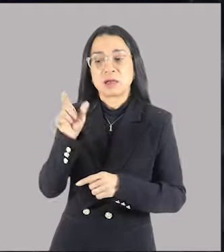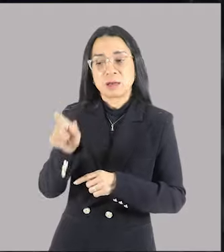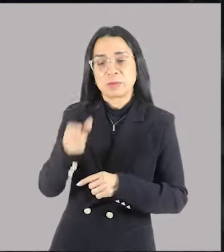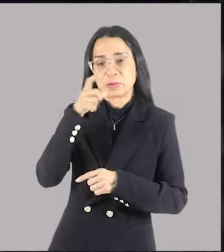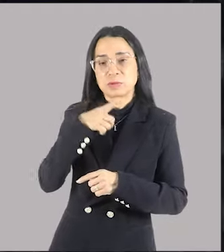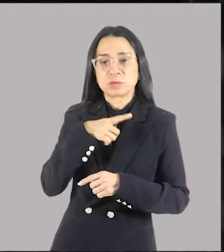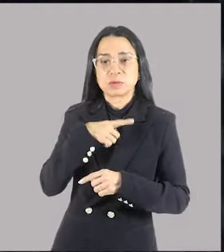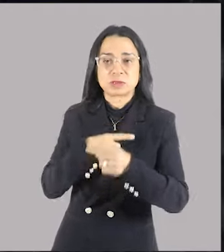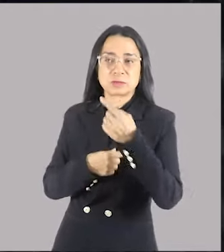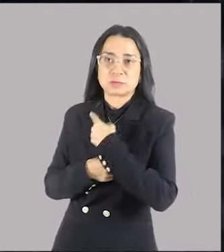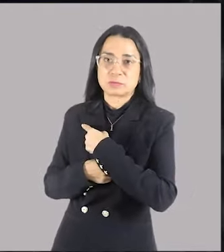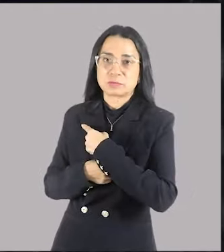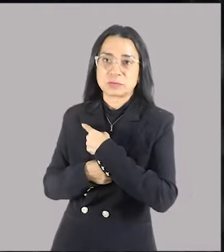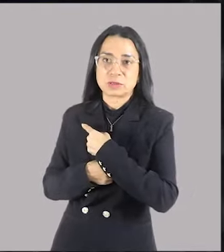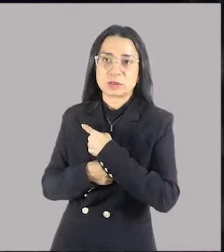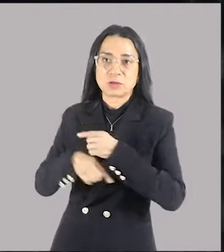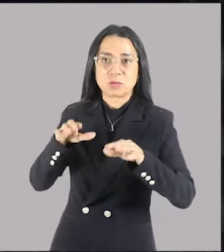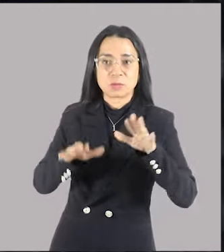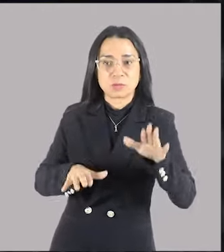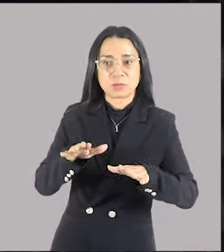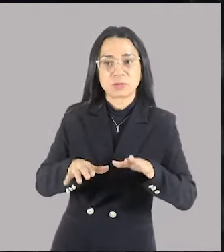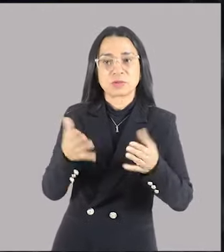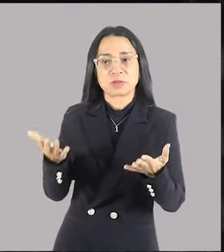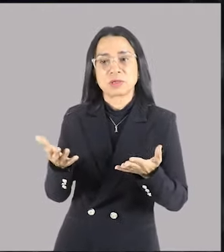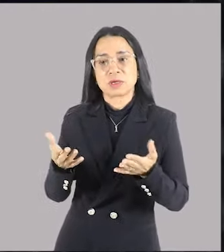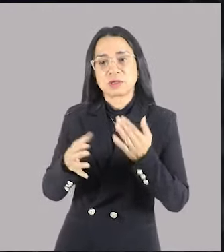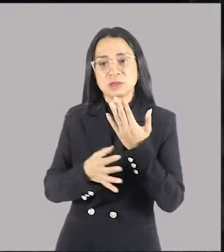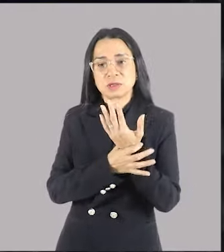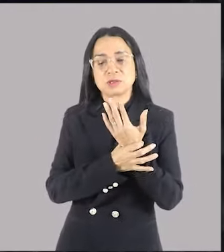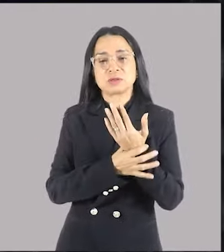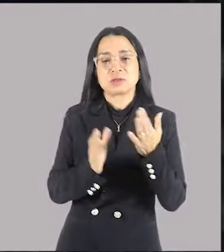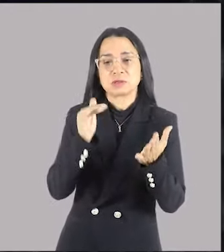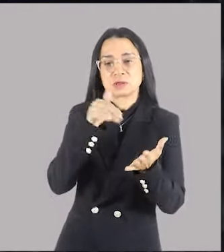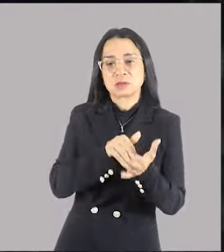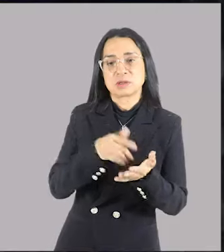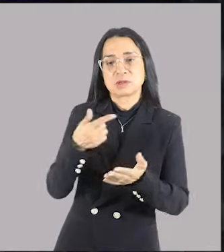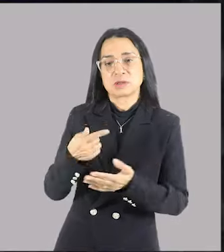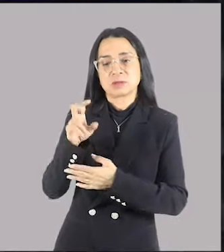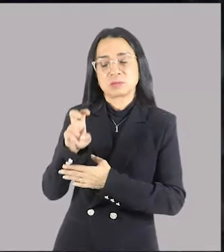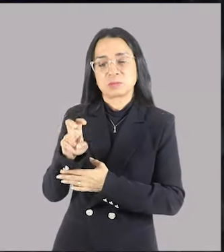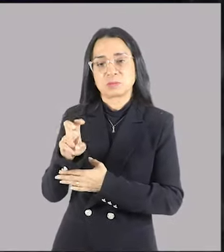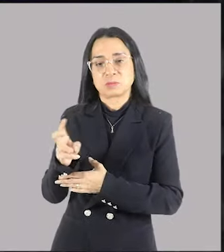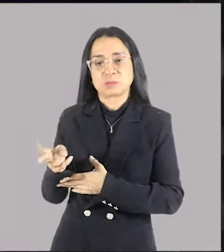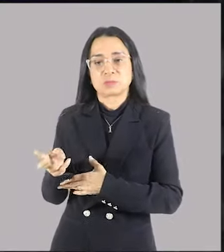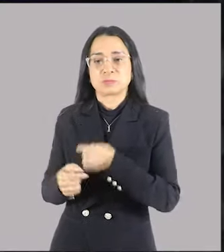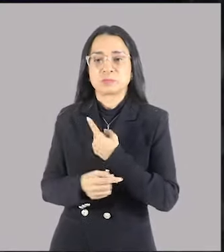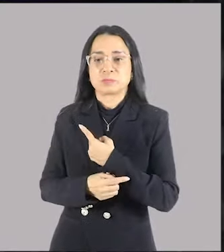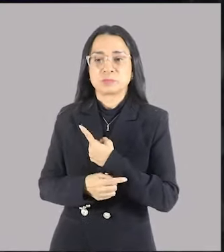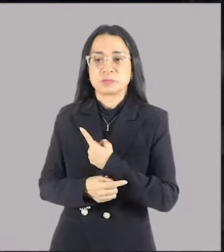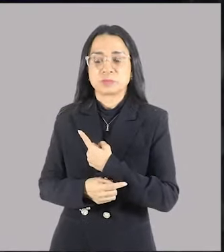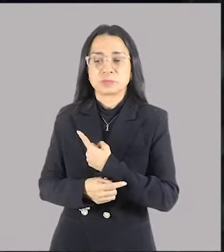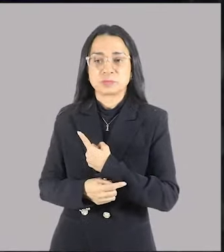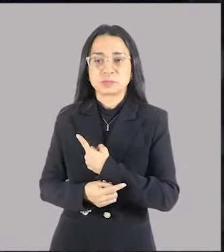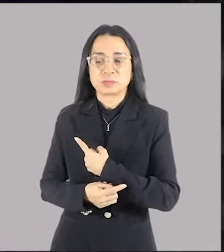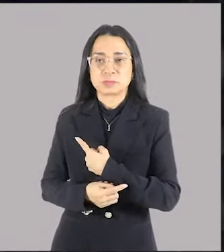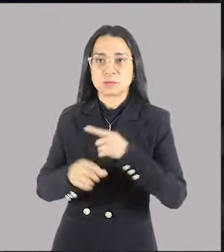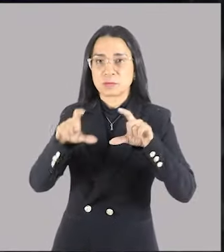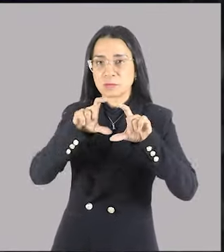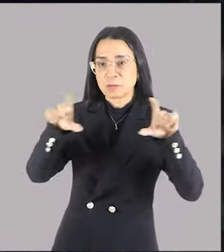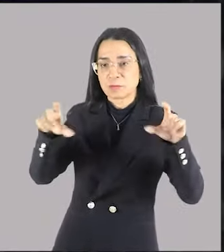ele tem uma estabilidade garantida até os 75 anos essa é a compreensão perfeito a vitaliciedade é uma prerrogativa